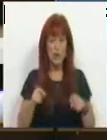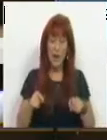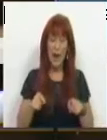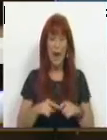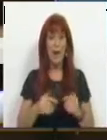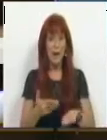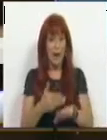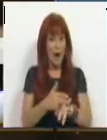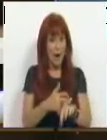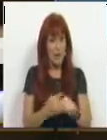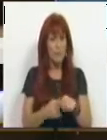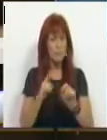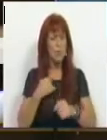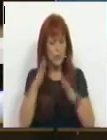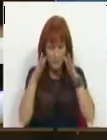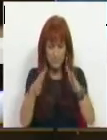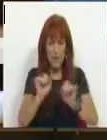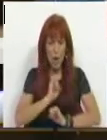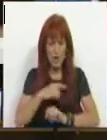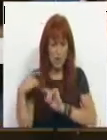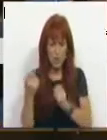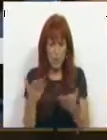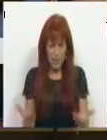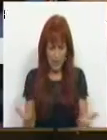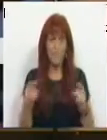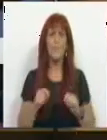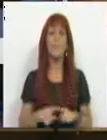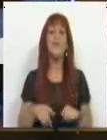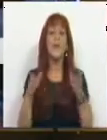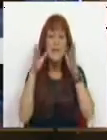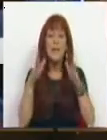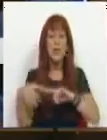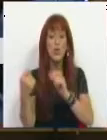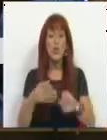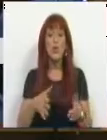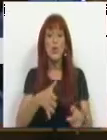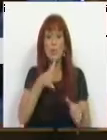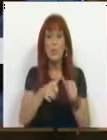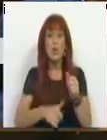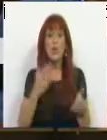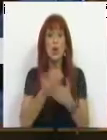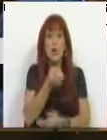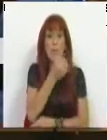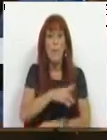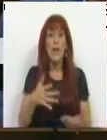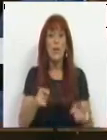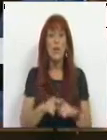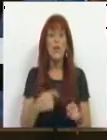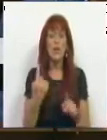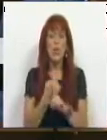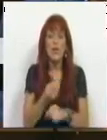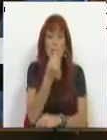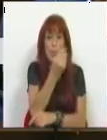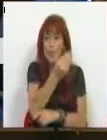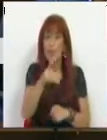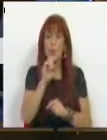a montante que devemos centrar a nossa discussão. Centrar o discurso apenas nos desperdícios e nas perdas dos produtos